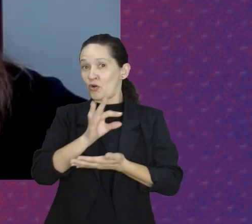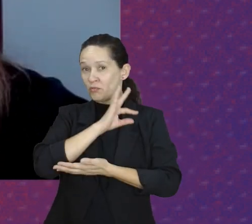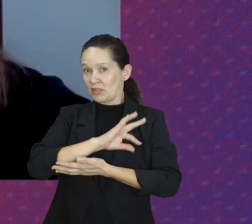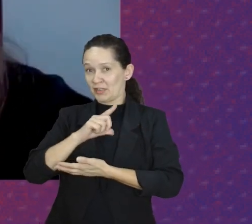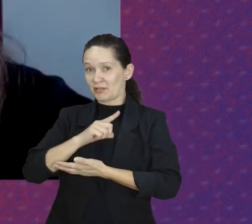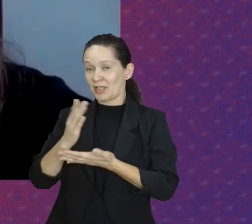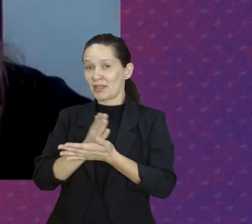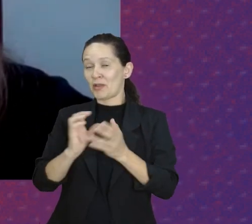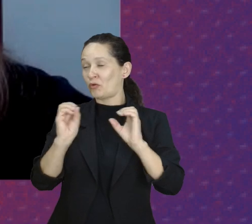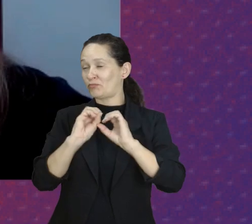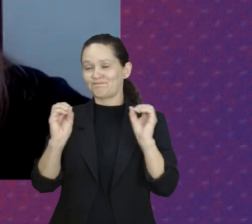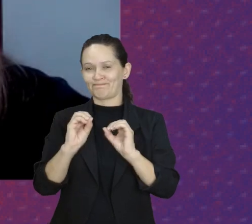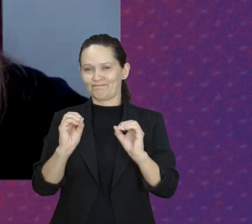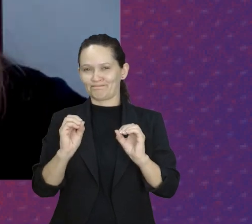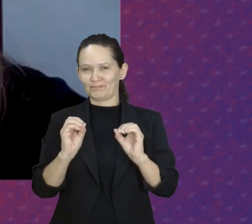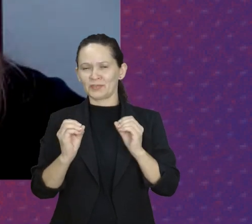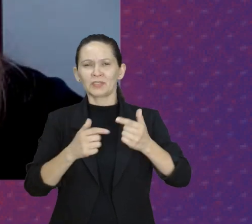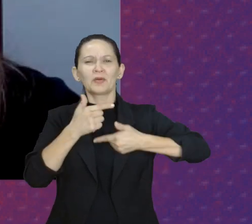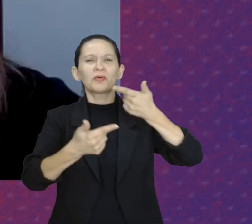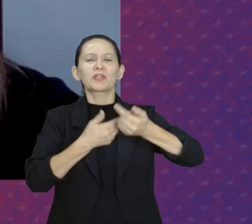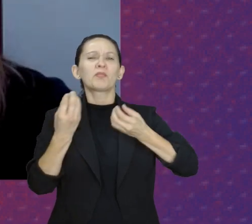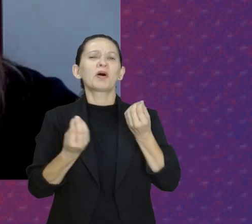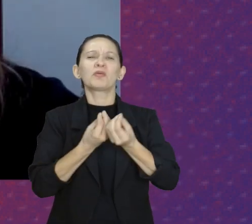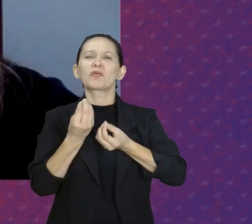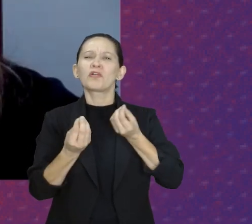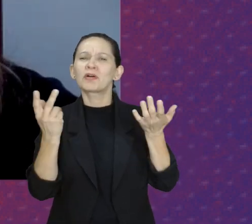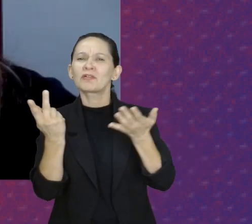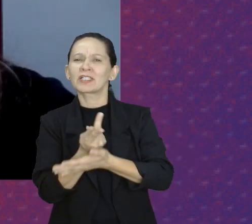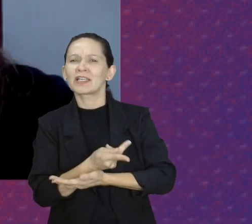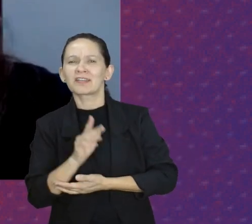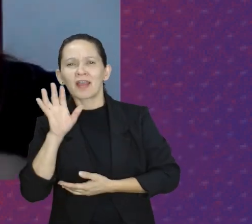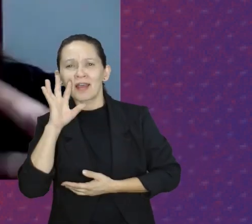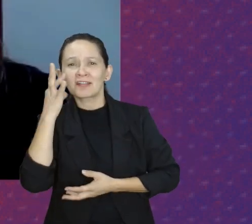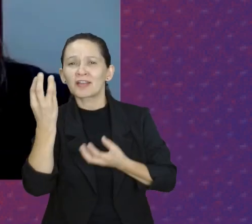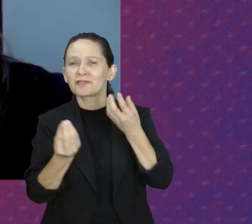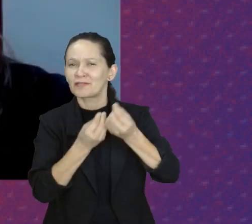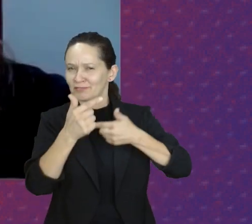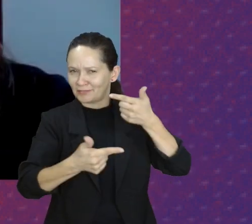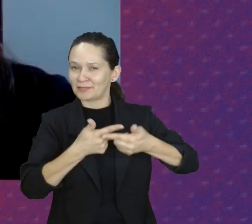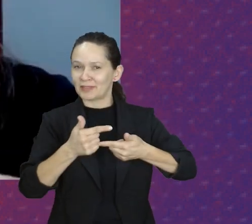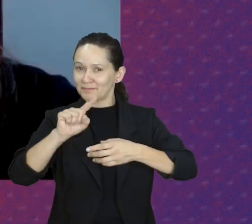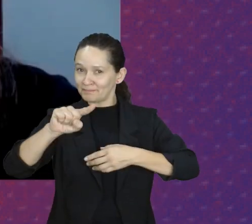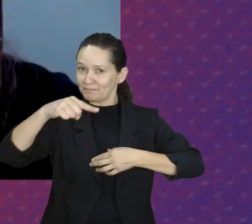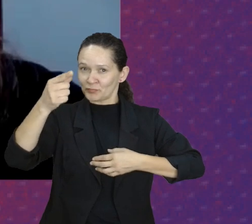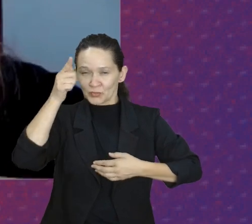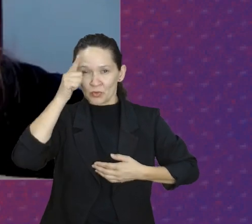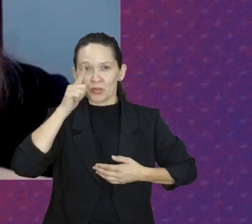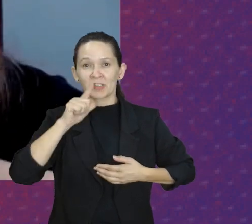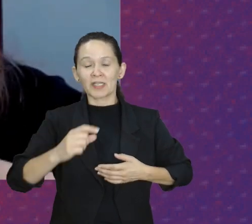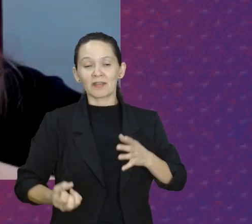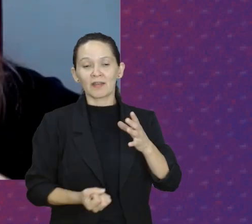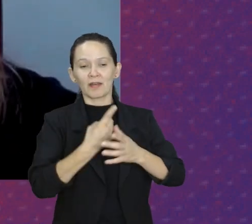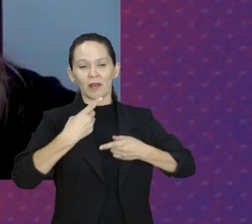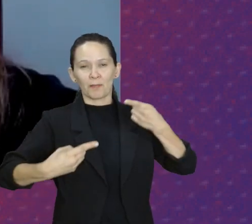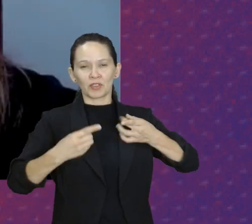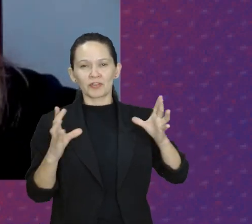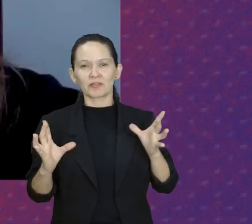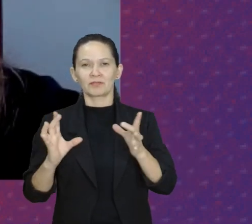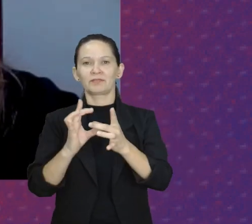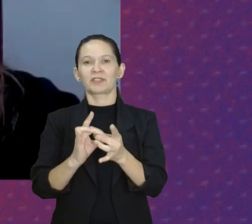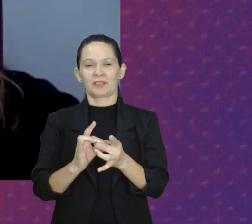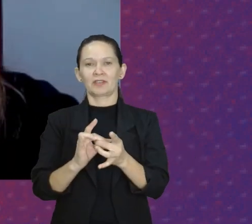e as condições que esse trabalho é realizado. E a partir daí a gente consegue pensar políticas mais integrais